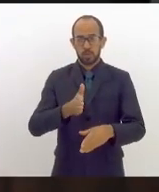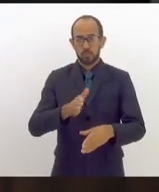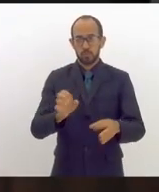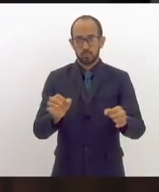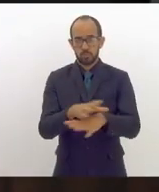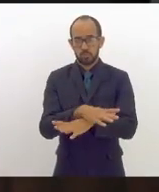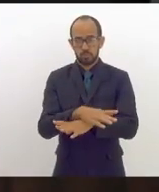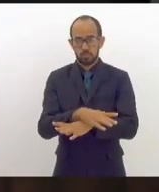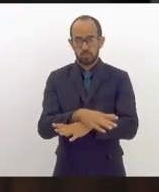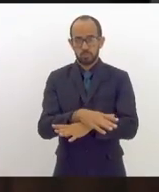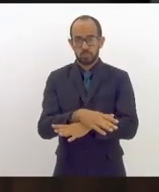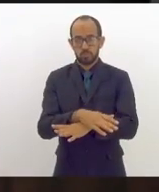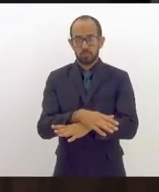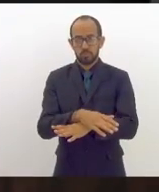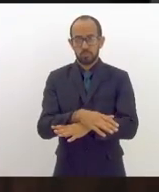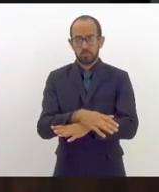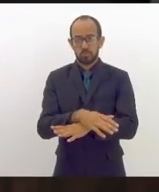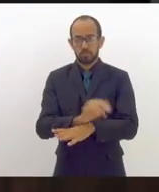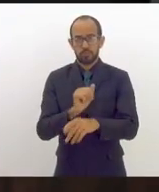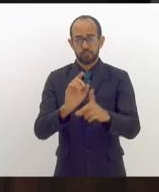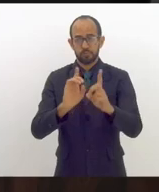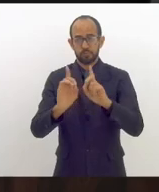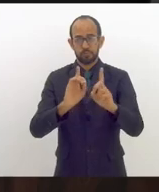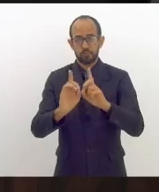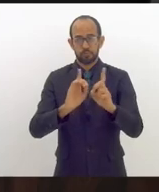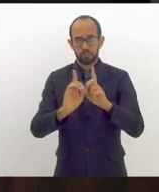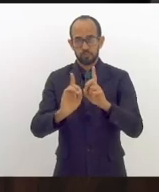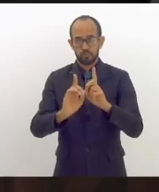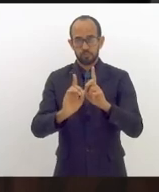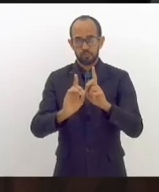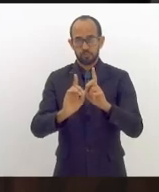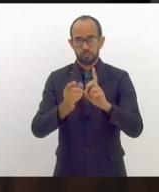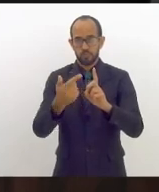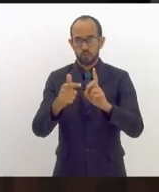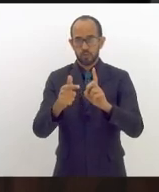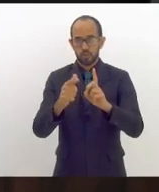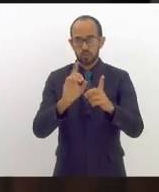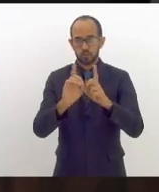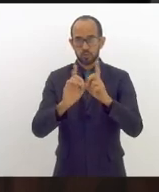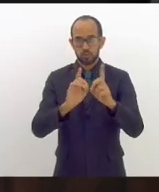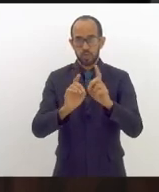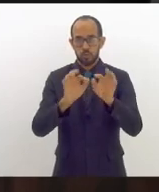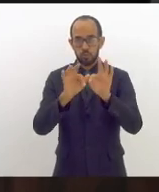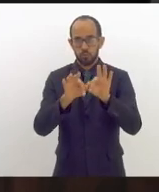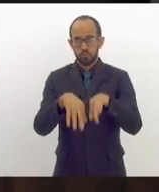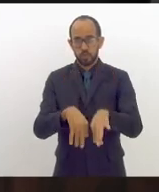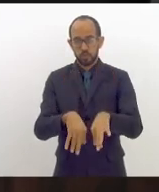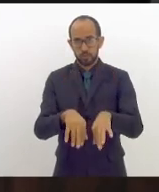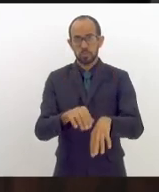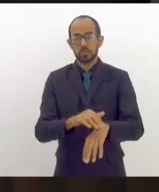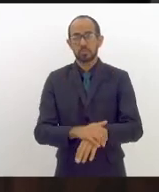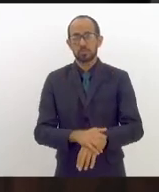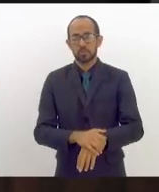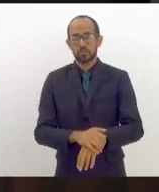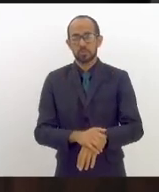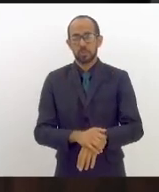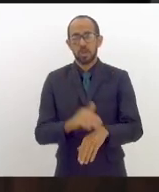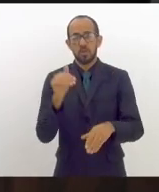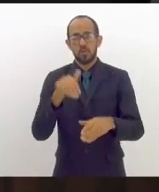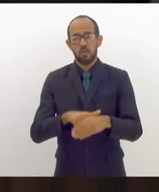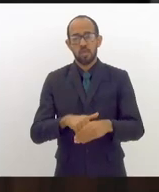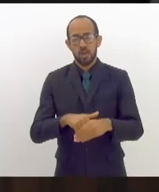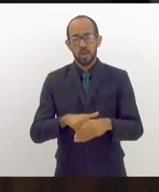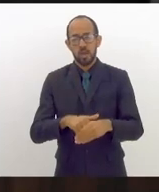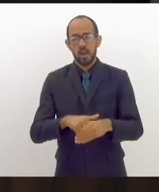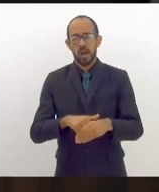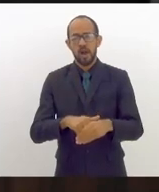os pareceres emitidos em discussão Mas vendo que Queira discutir e encerrado a discussão em votação